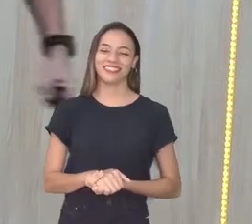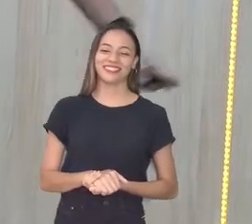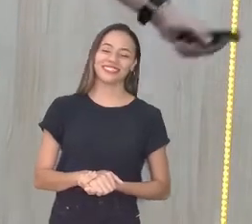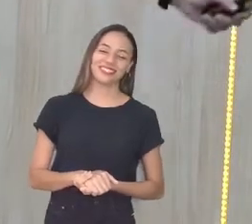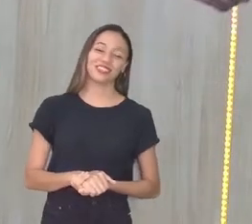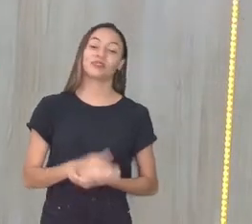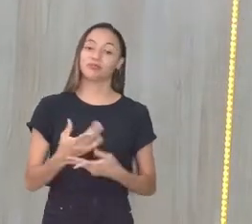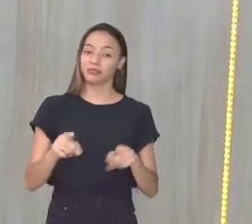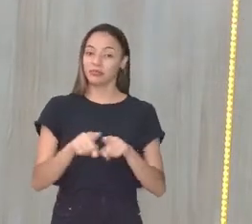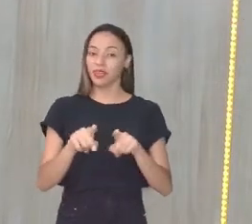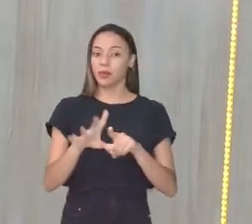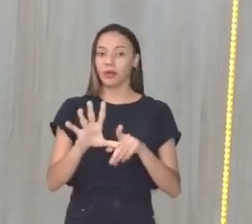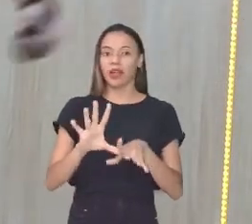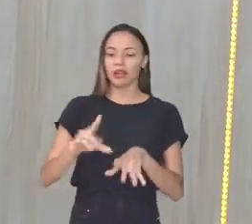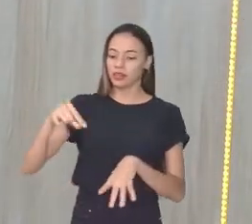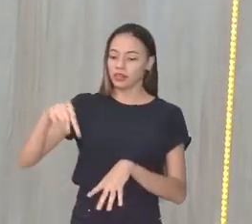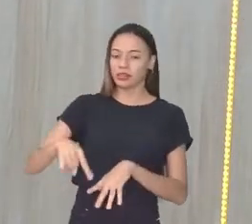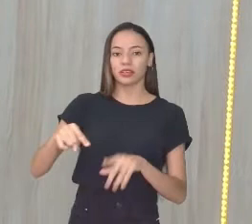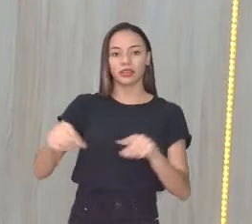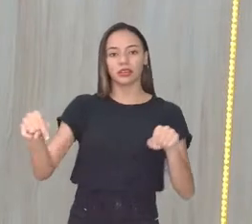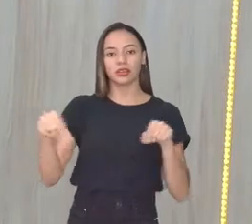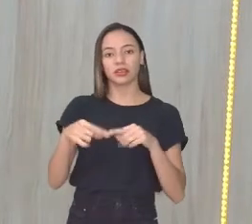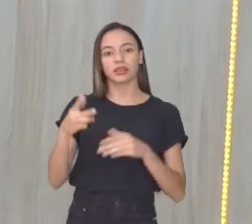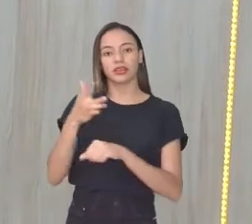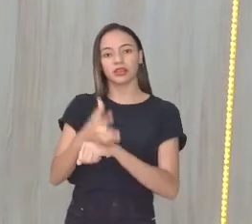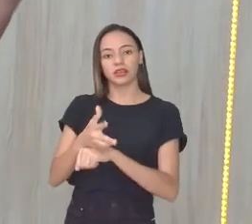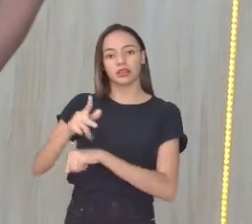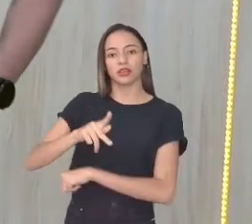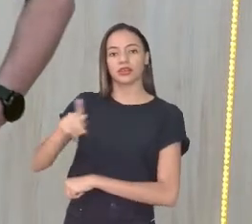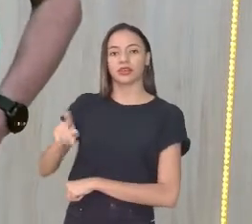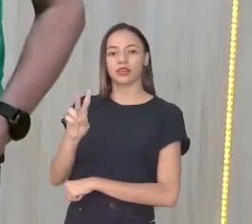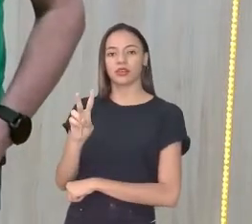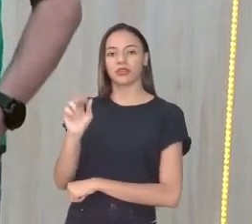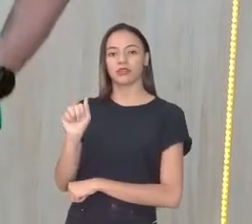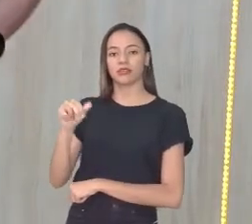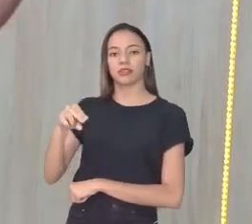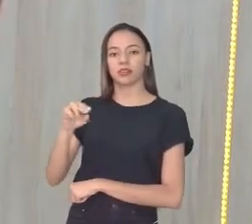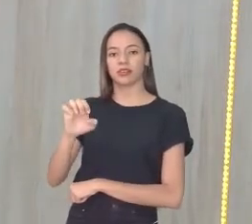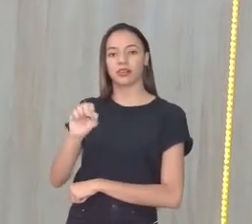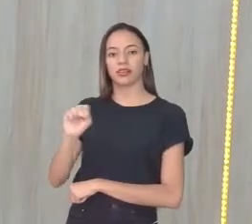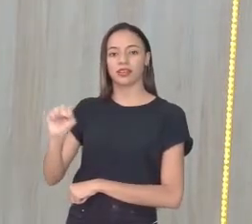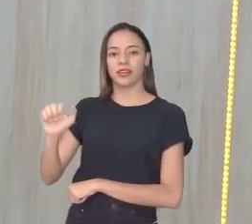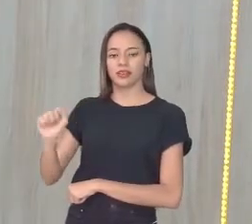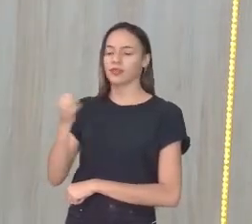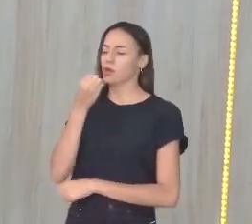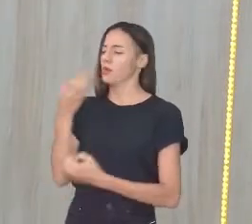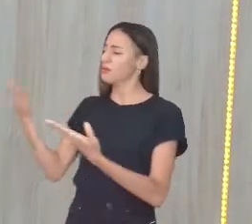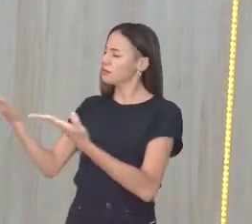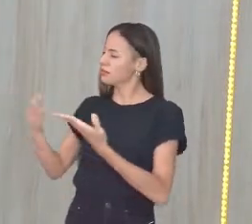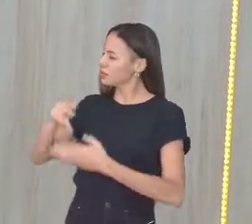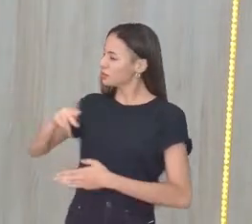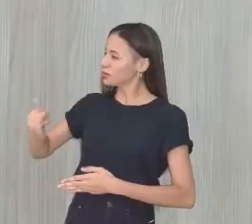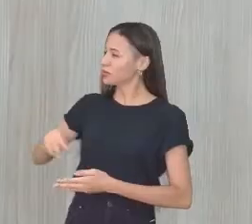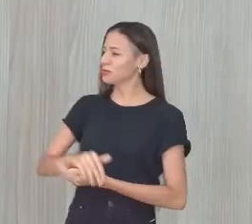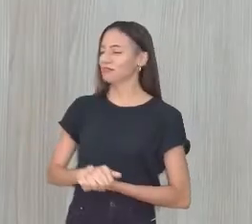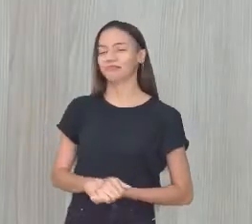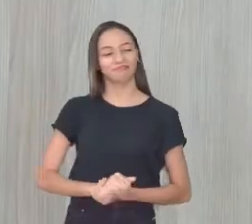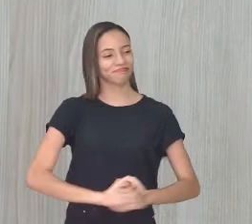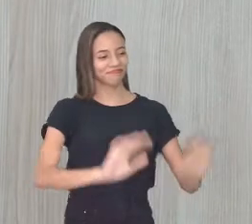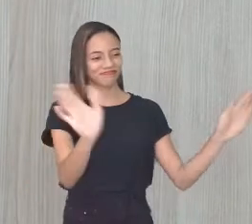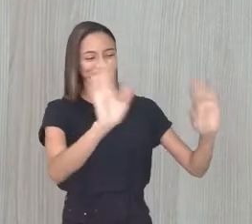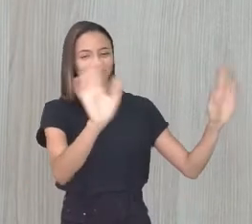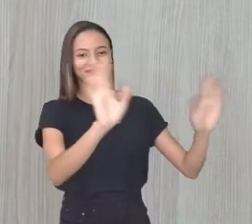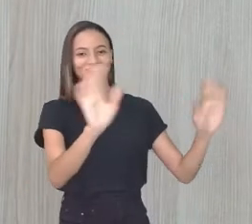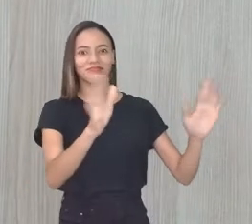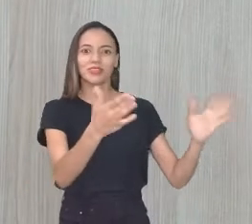E conosco no estúdio, né, a professora Vanessa. Seja bem-vinda, professora Vanessa.